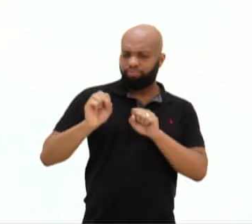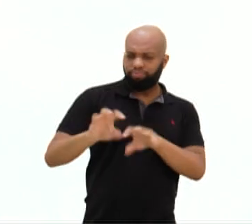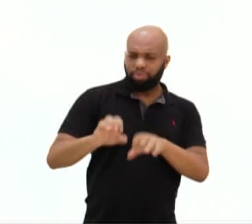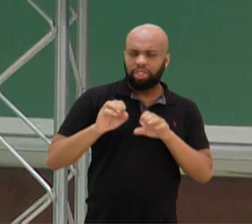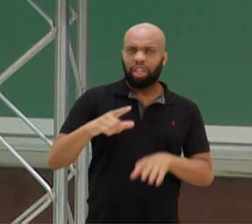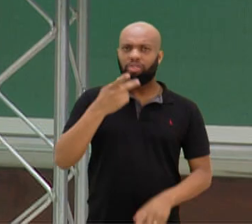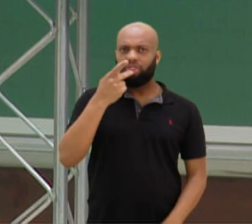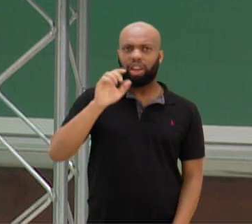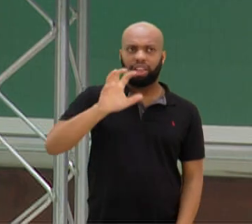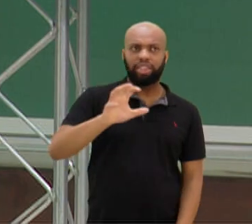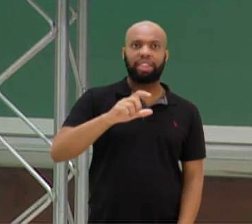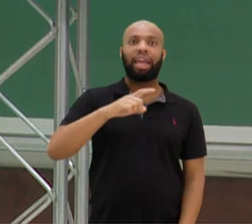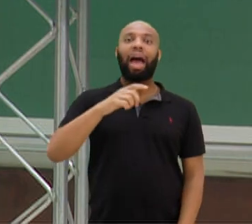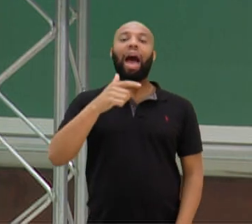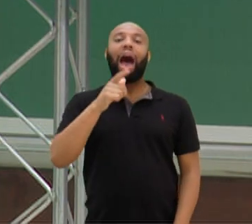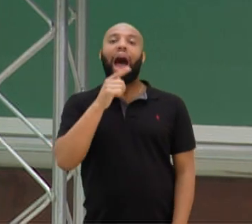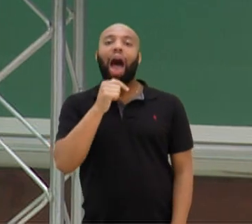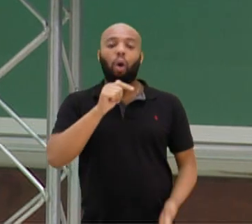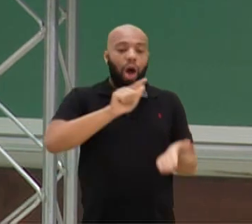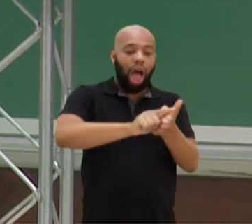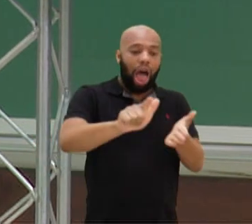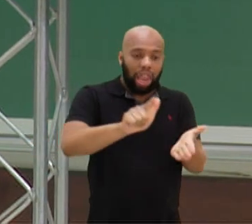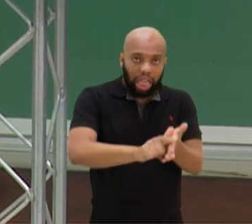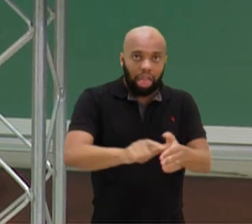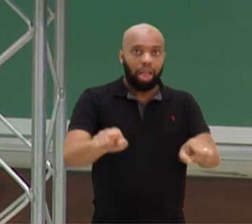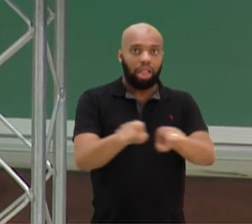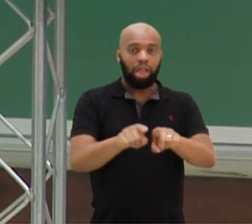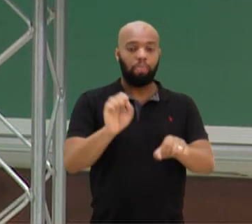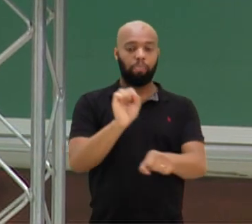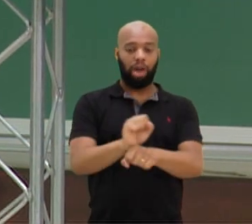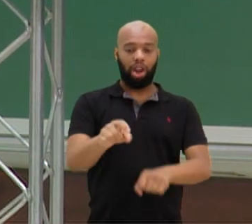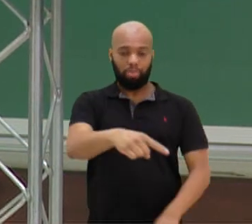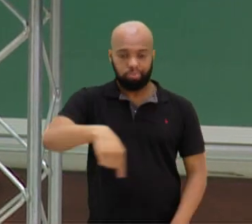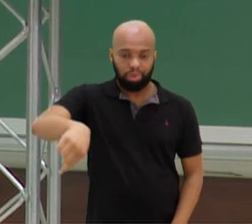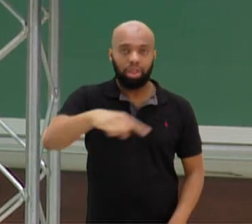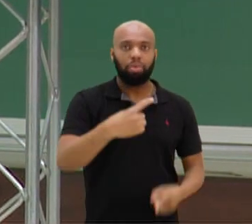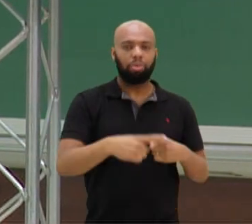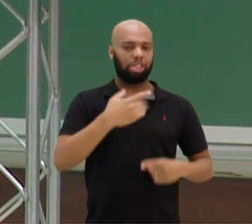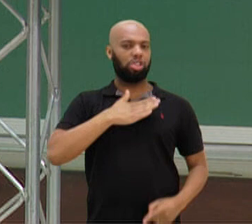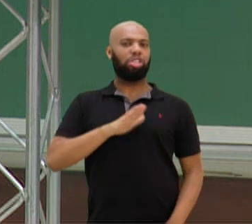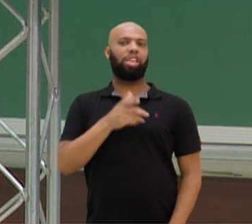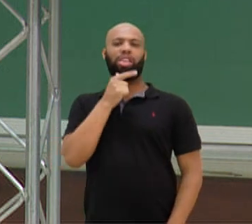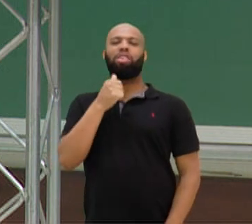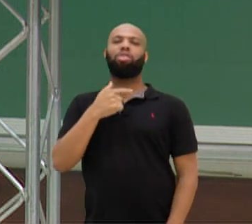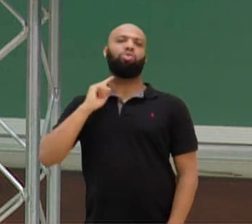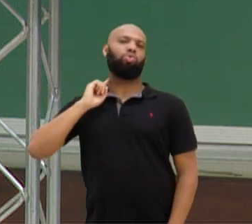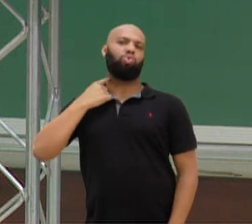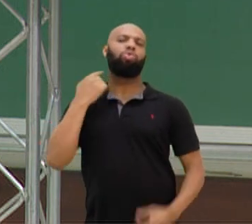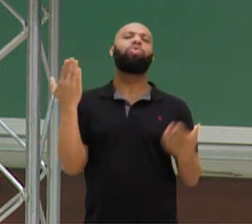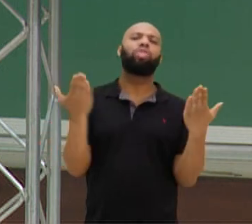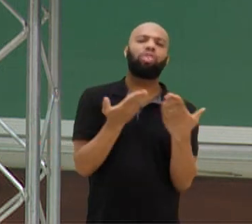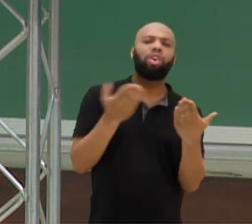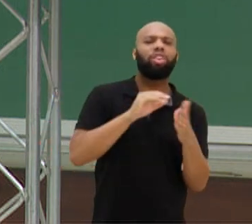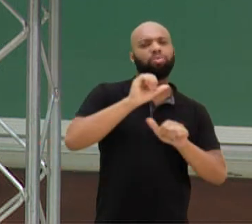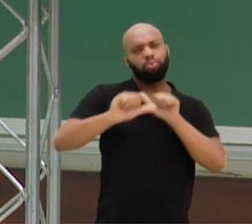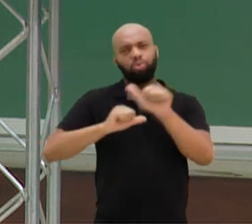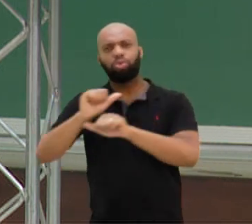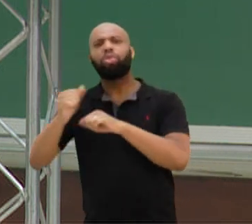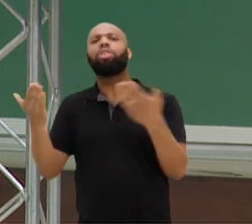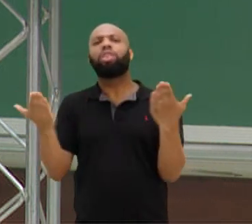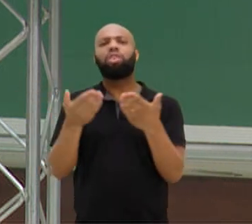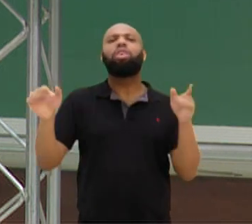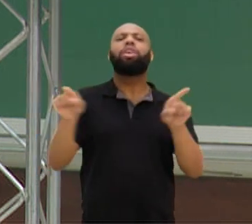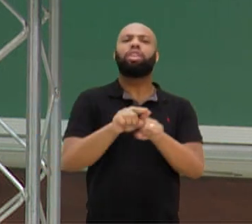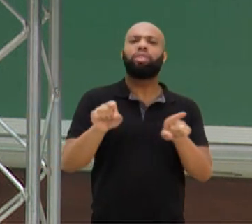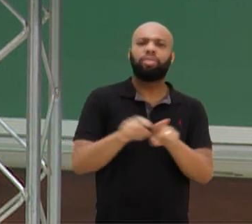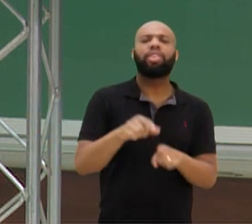água limpa e parada, porque o mosquito preferia, ele não gostava de água suja. Mas agora já sofreram mutações e até a água suja e parada